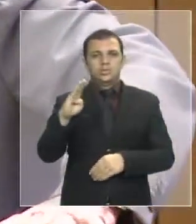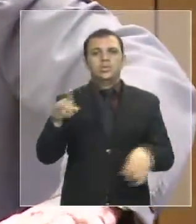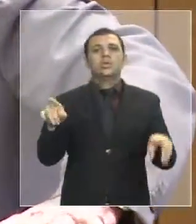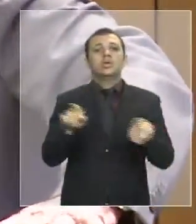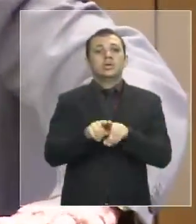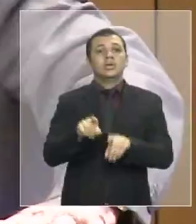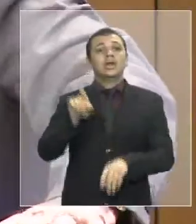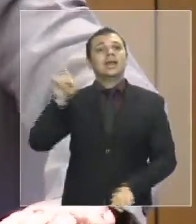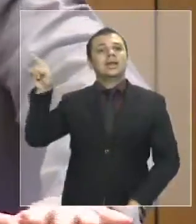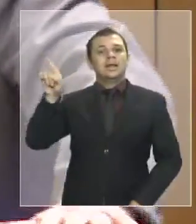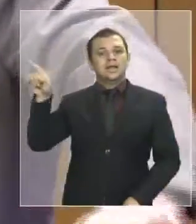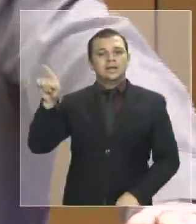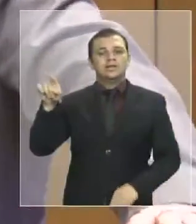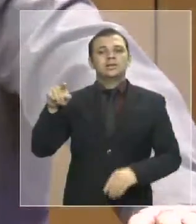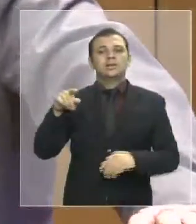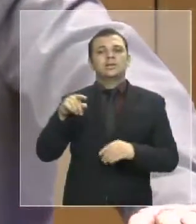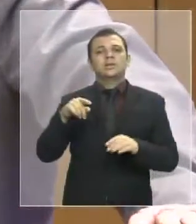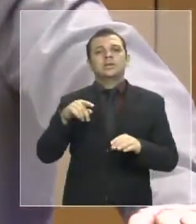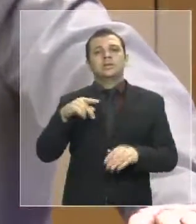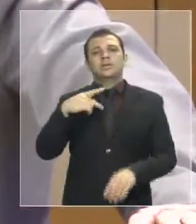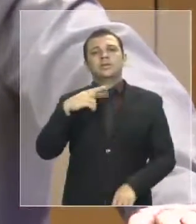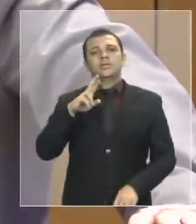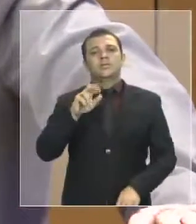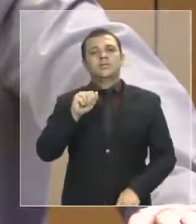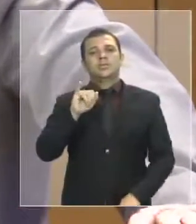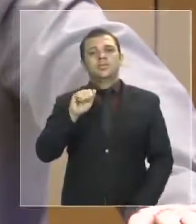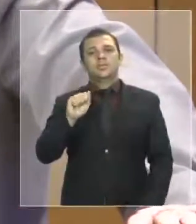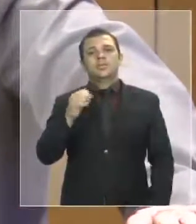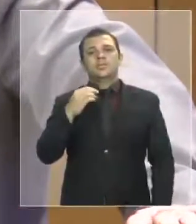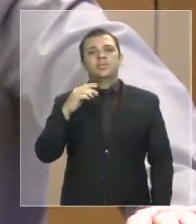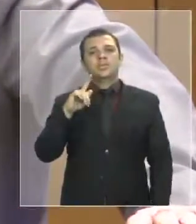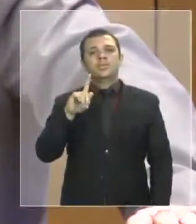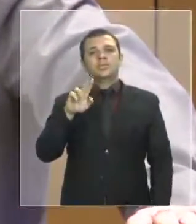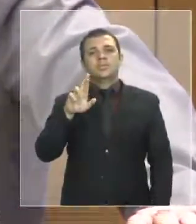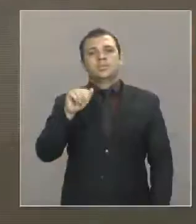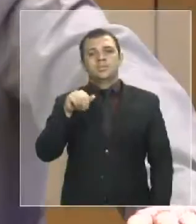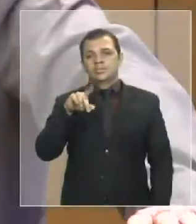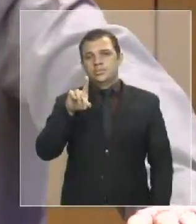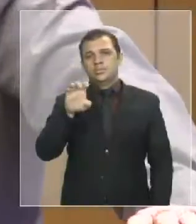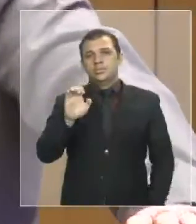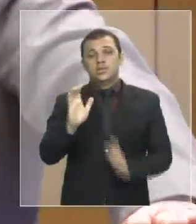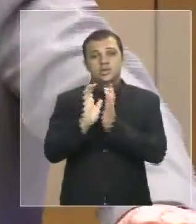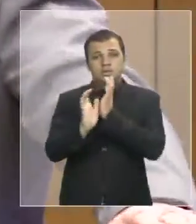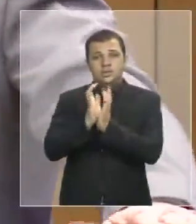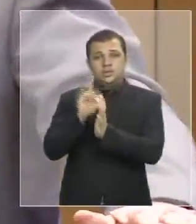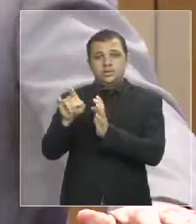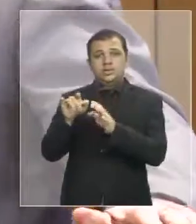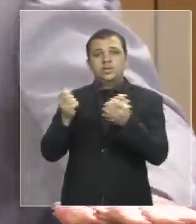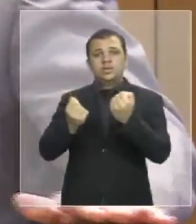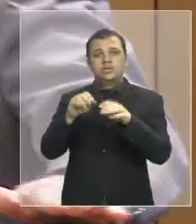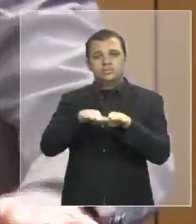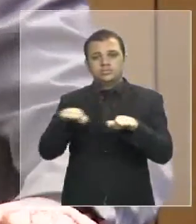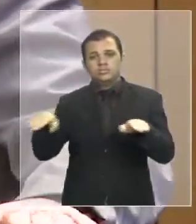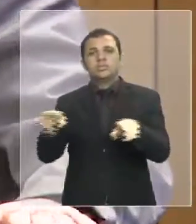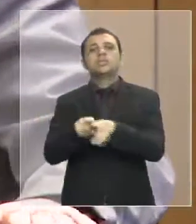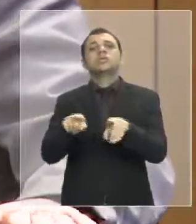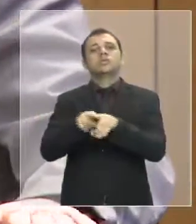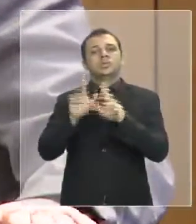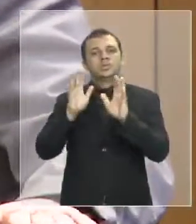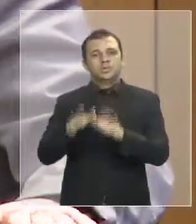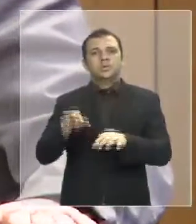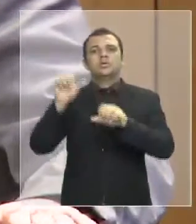já atingidos pelo prefeito nesse projeto importante